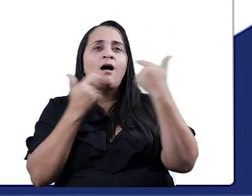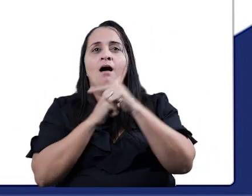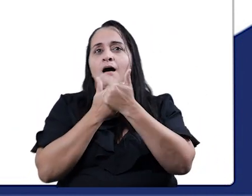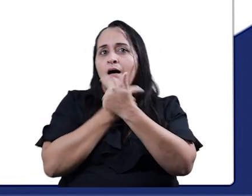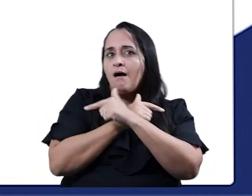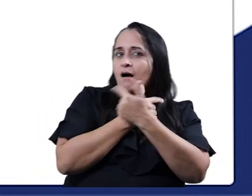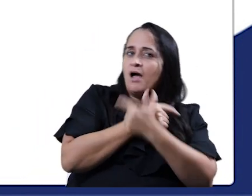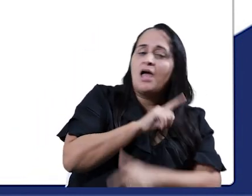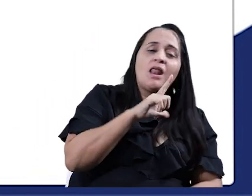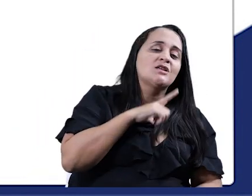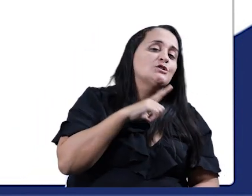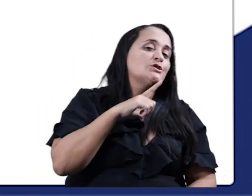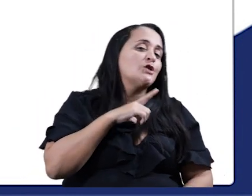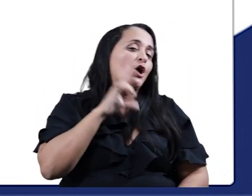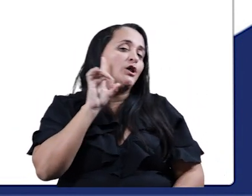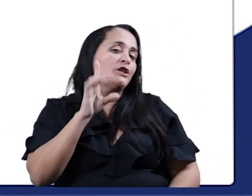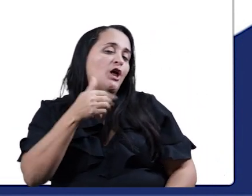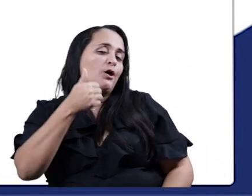só